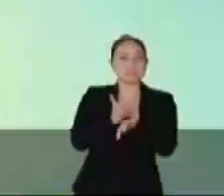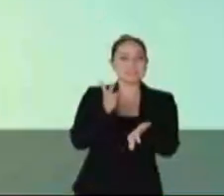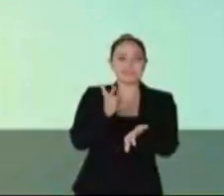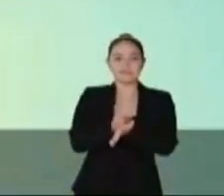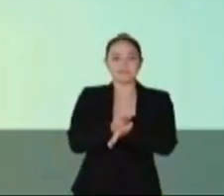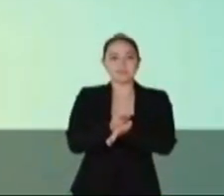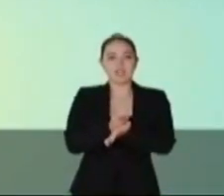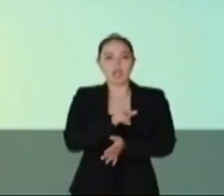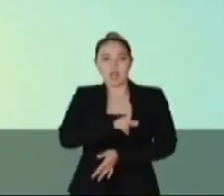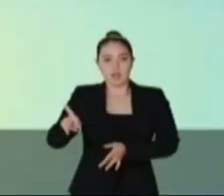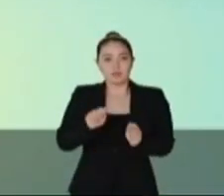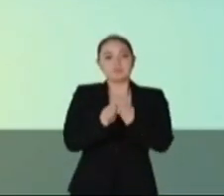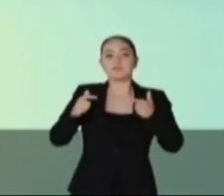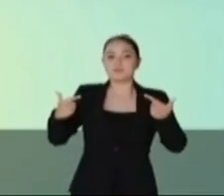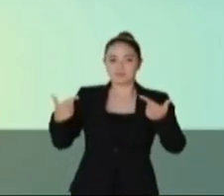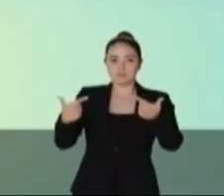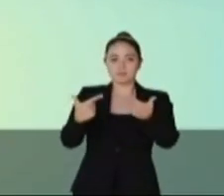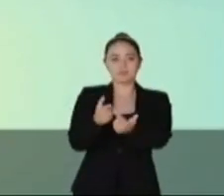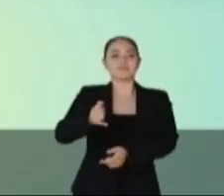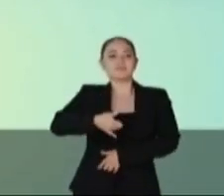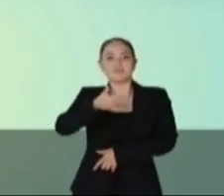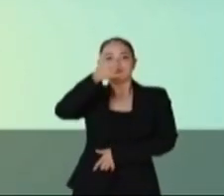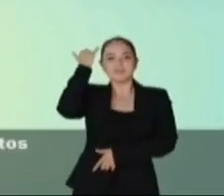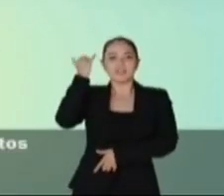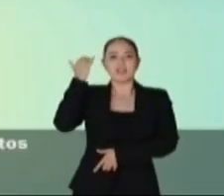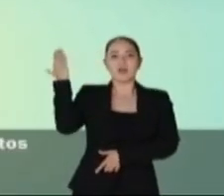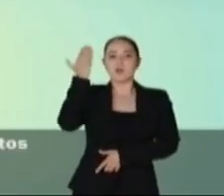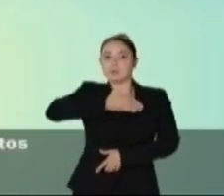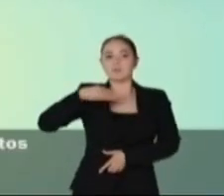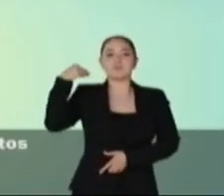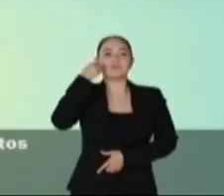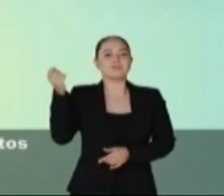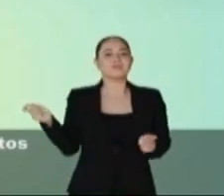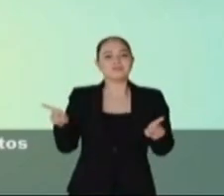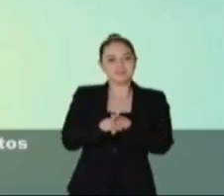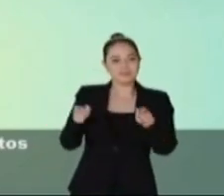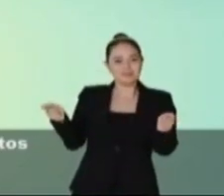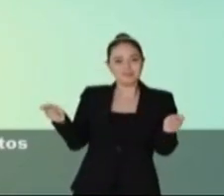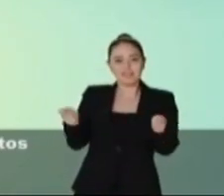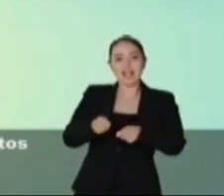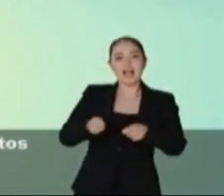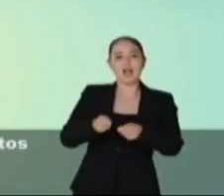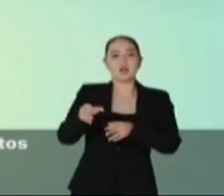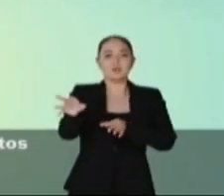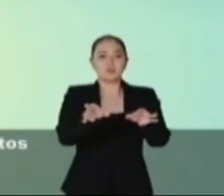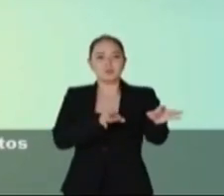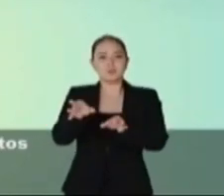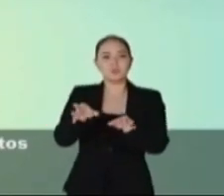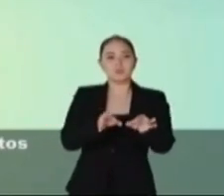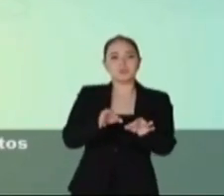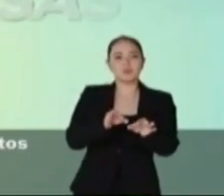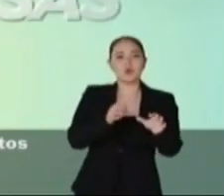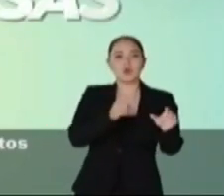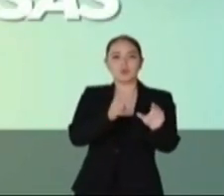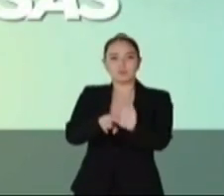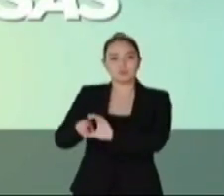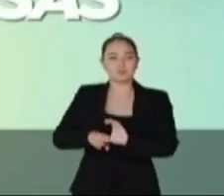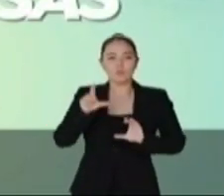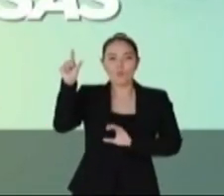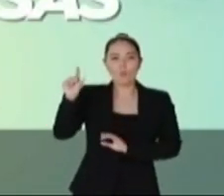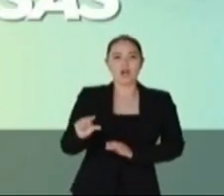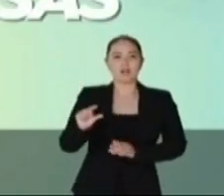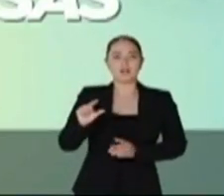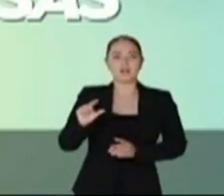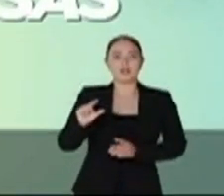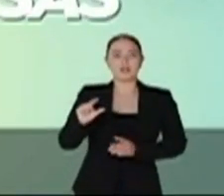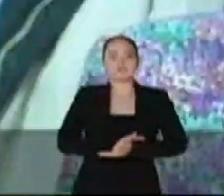comunidade. Como presidente da Assembleia, Júnior Mock mostrou experiência e competência. Modernizou o legislativo, controlou gastos e